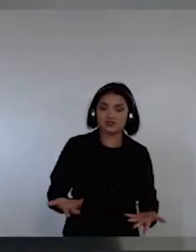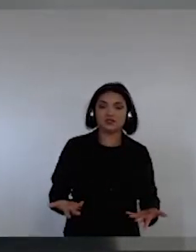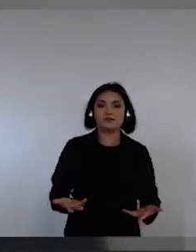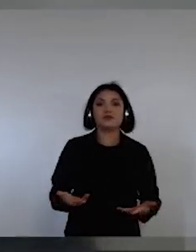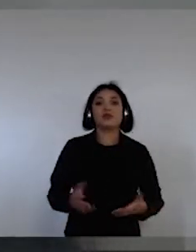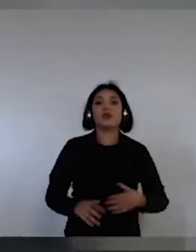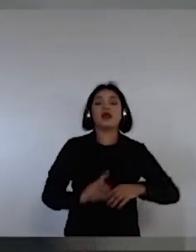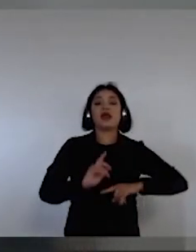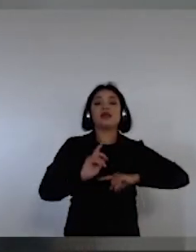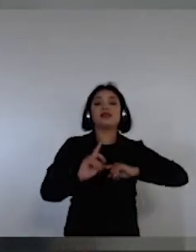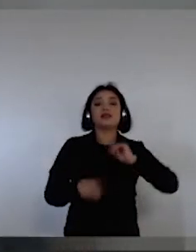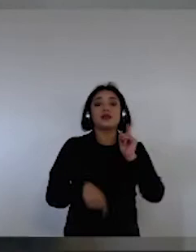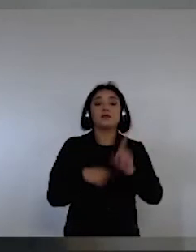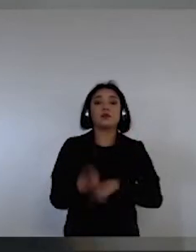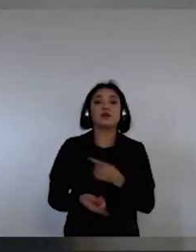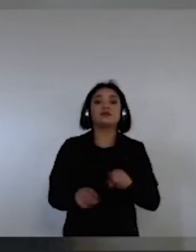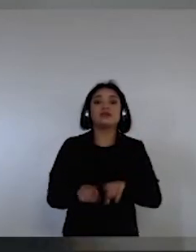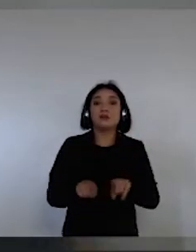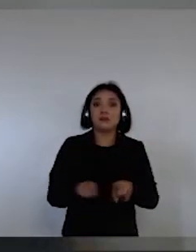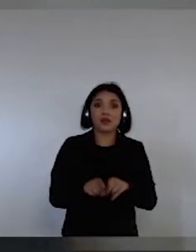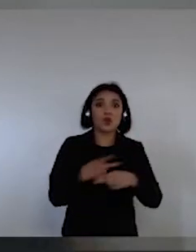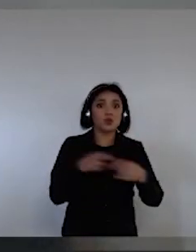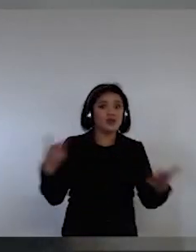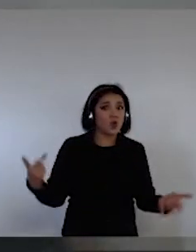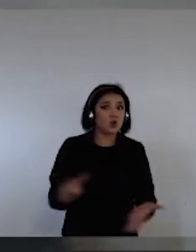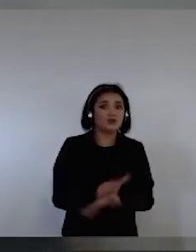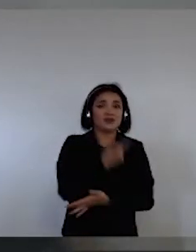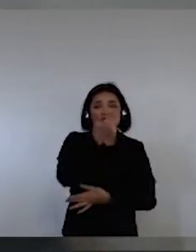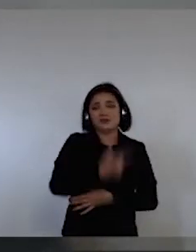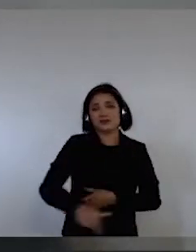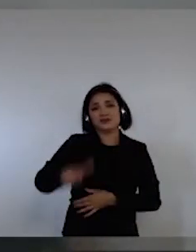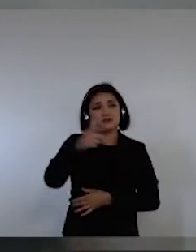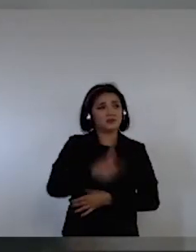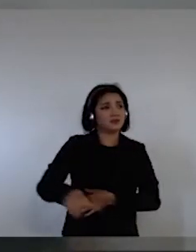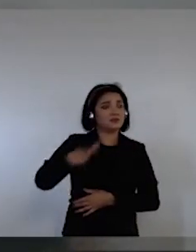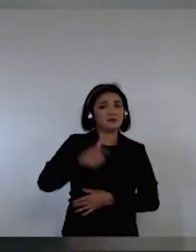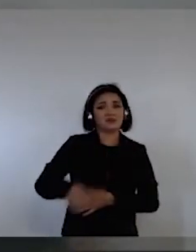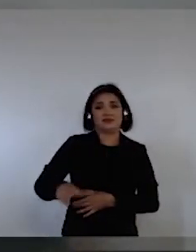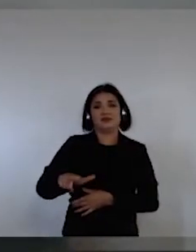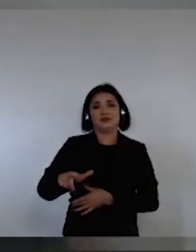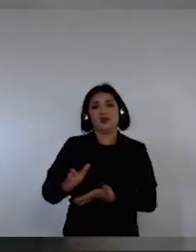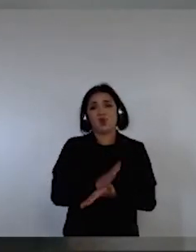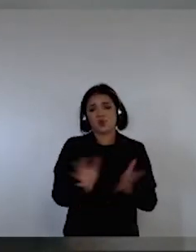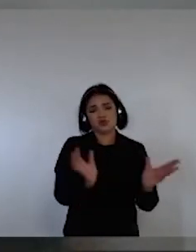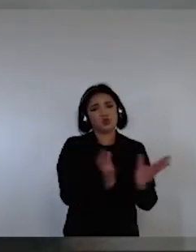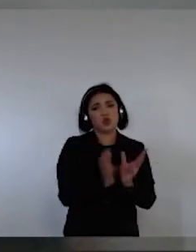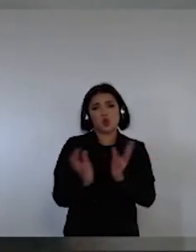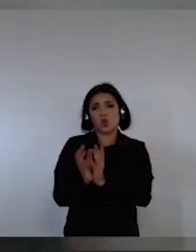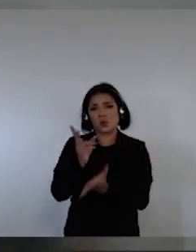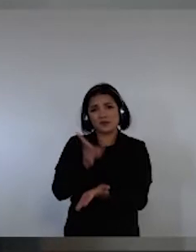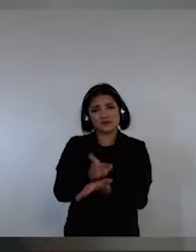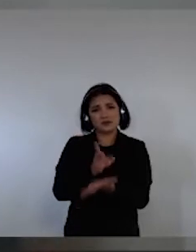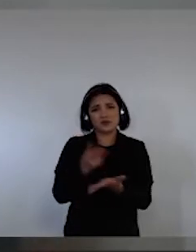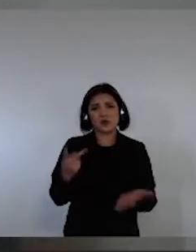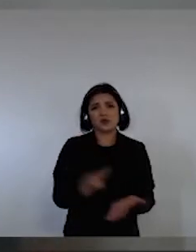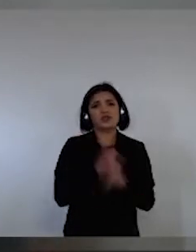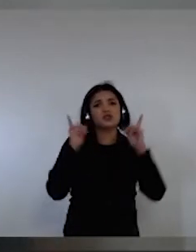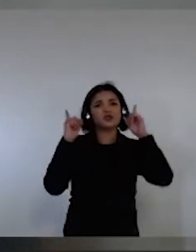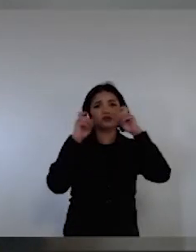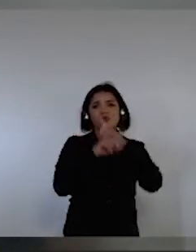desculpa interromper, mas que a gente tinha combinado isso, assim, quando algum quiser, interrompe, né? Não, mas é isso mesmo. A nossa dinâmica foi